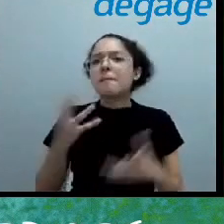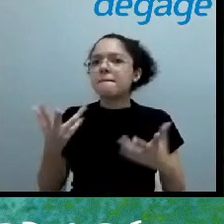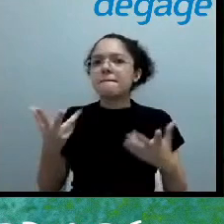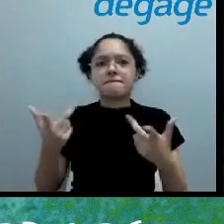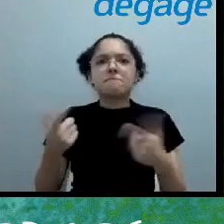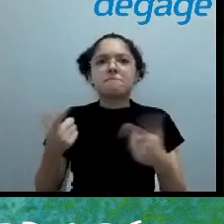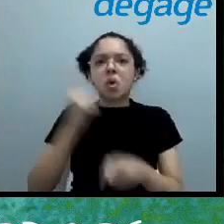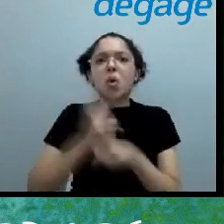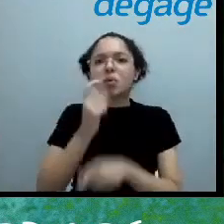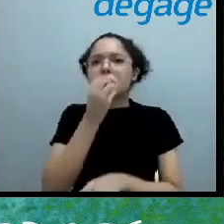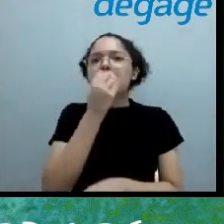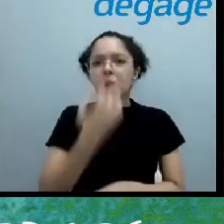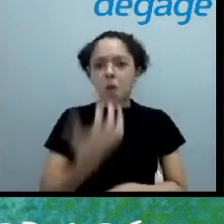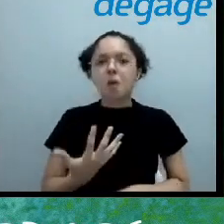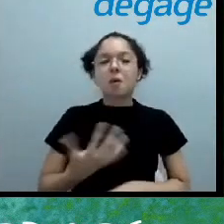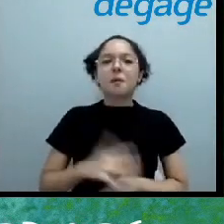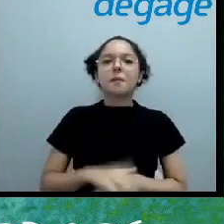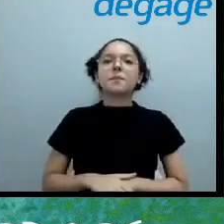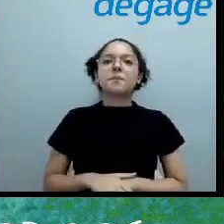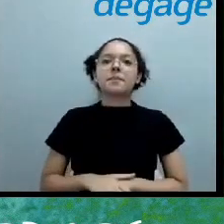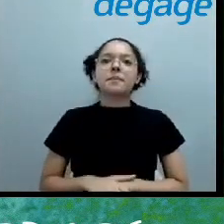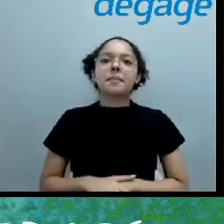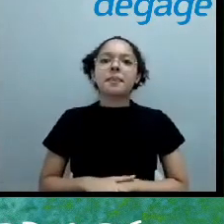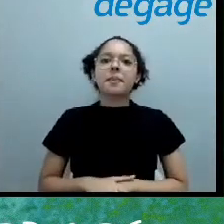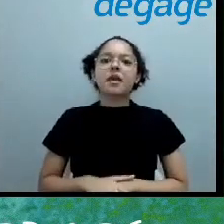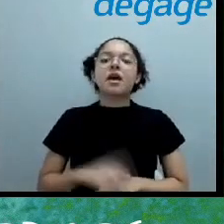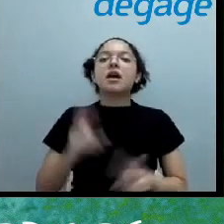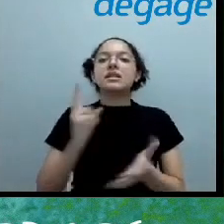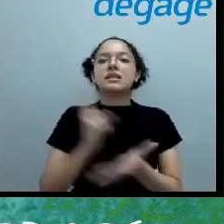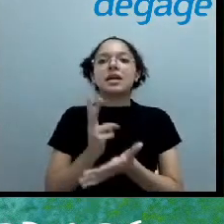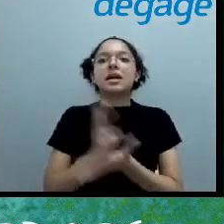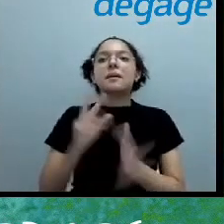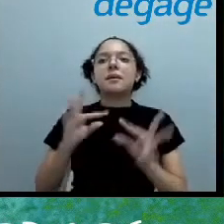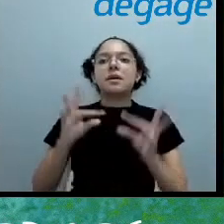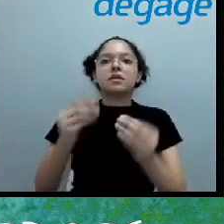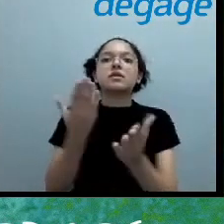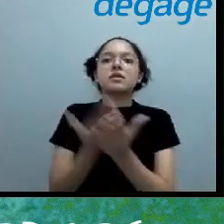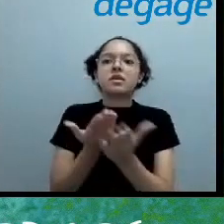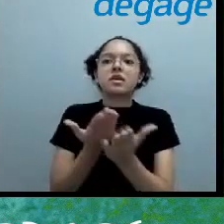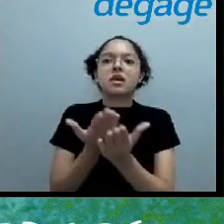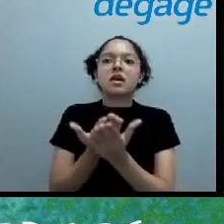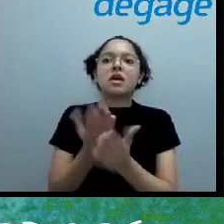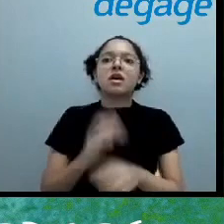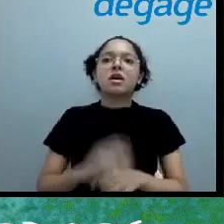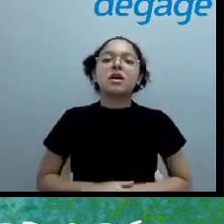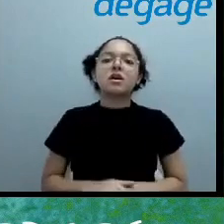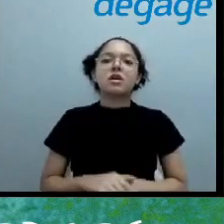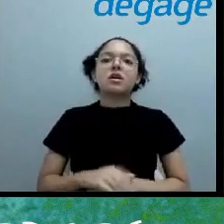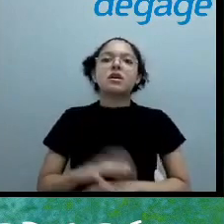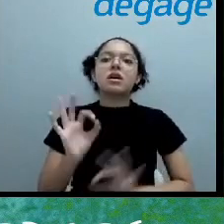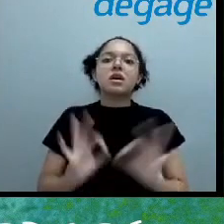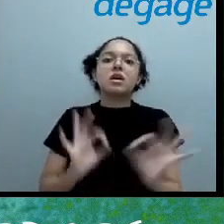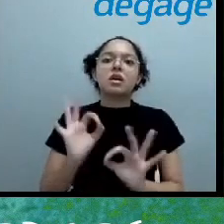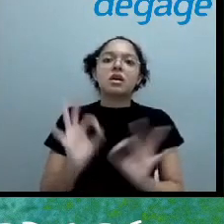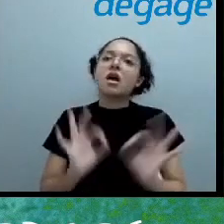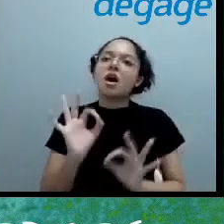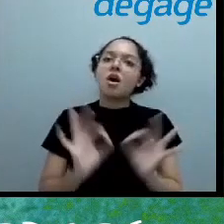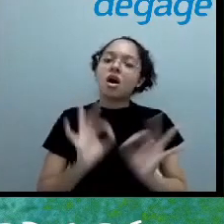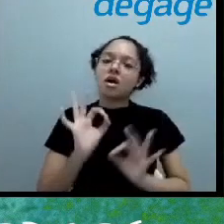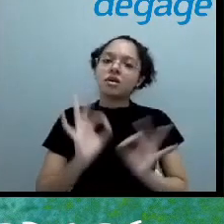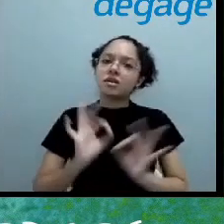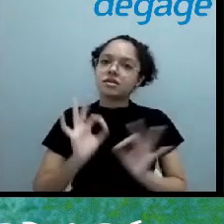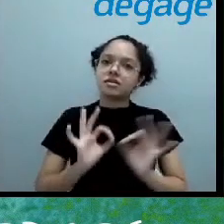planejamento, isso é importante, né, para todas as aulas, para os encontros, os planejamentos, os encontros, eles